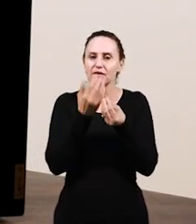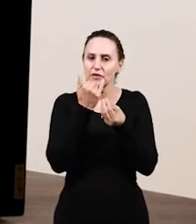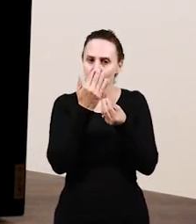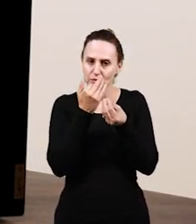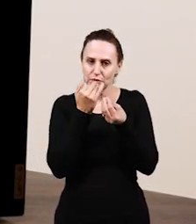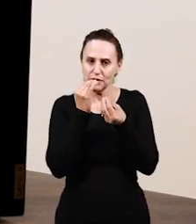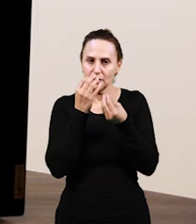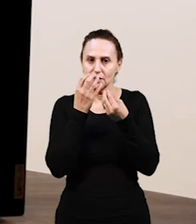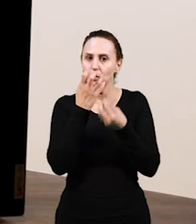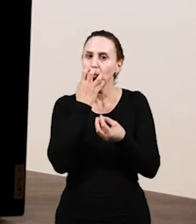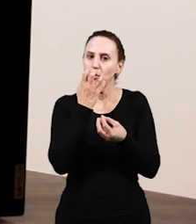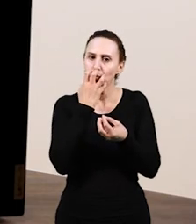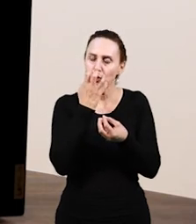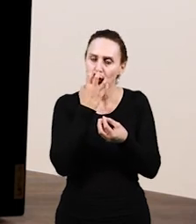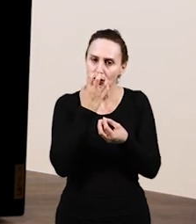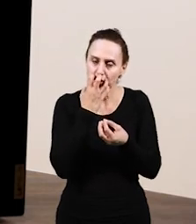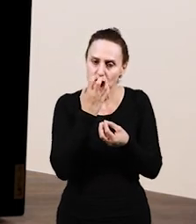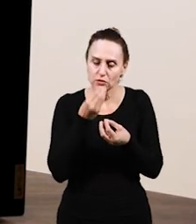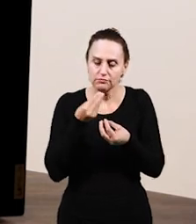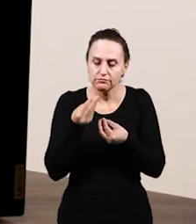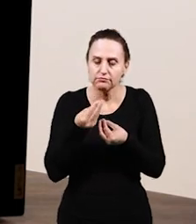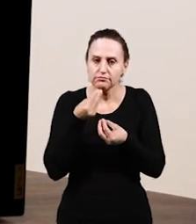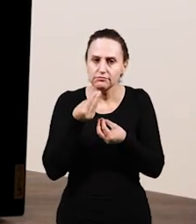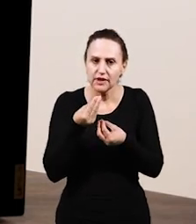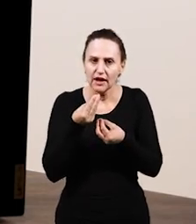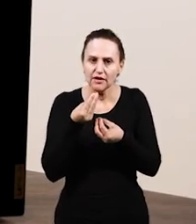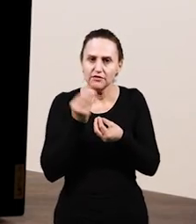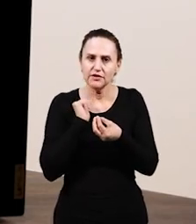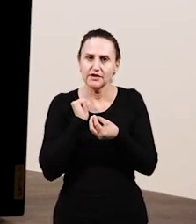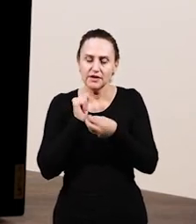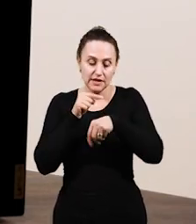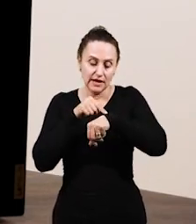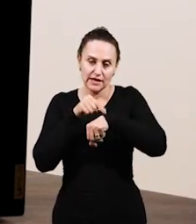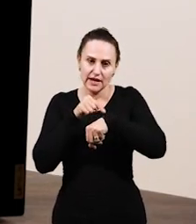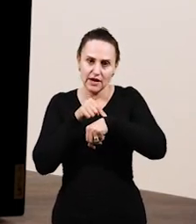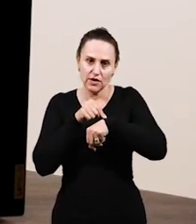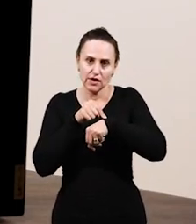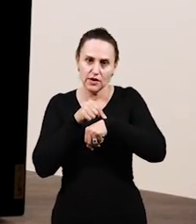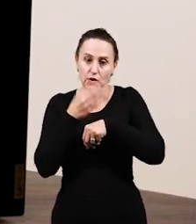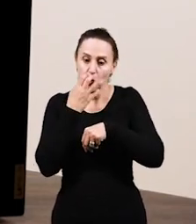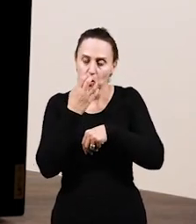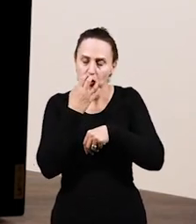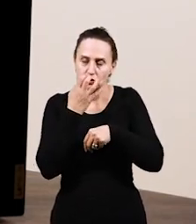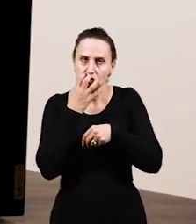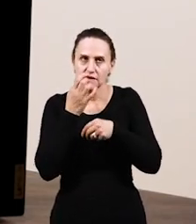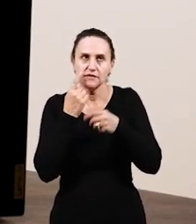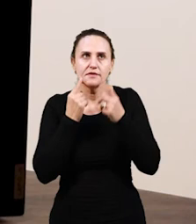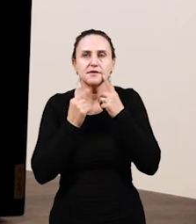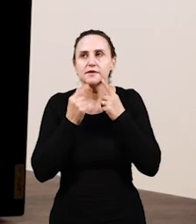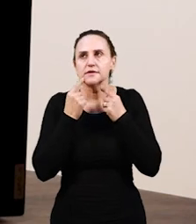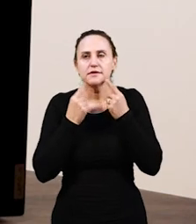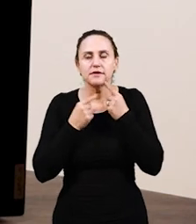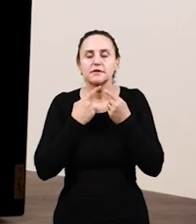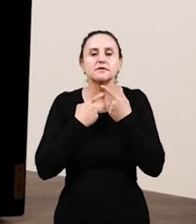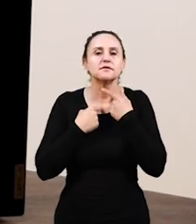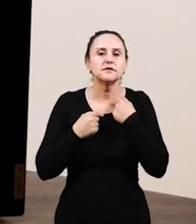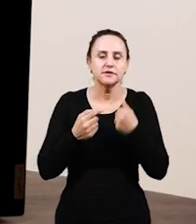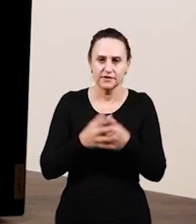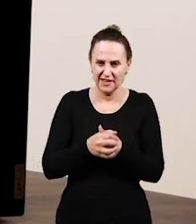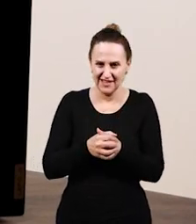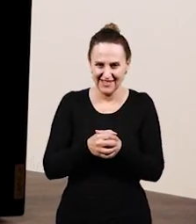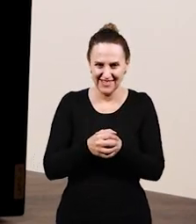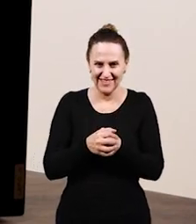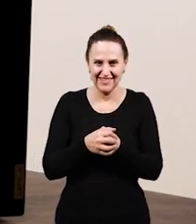e ele observou então que quando eu chegava aquela hora e ele não dava ração para o cachorro cachorro salivava do mesmo jeito né então isso